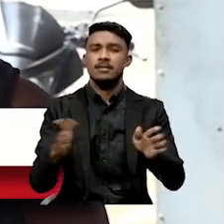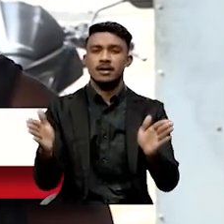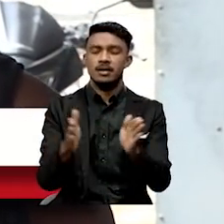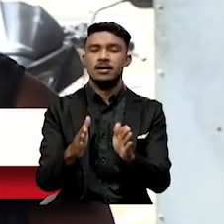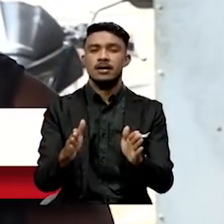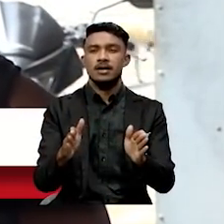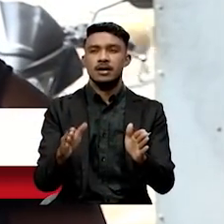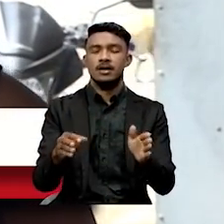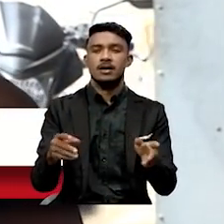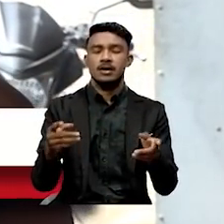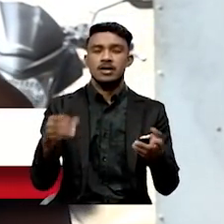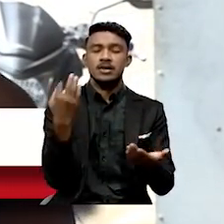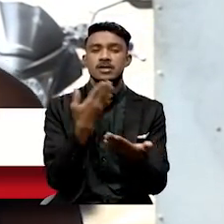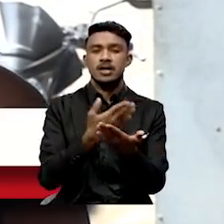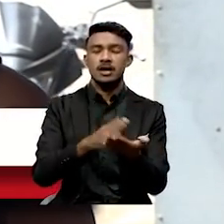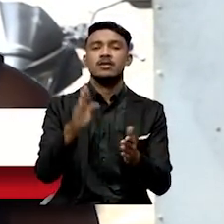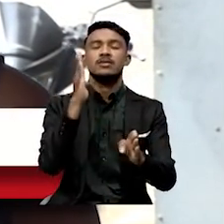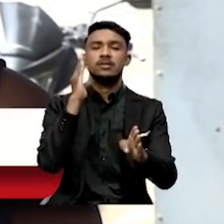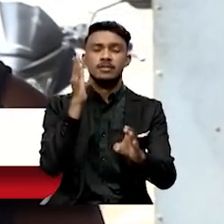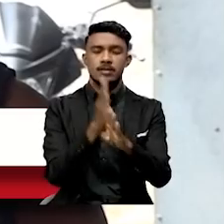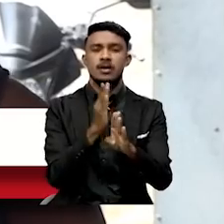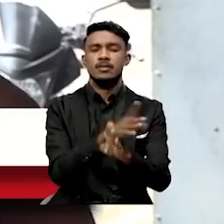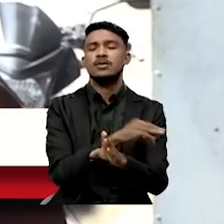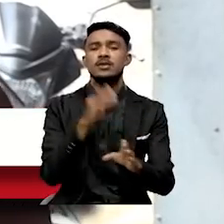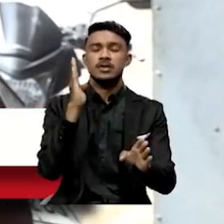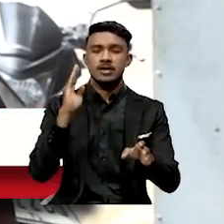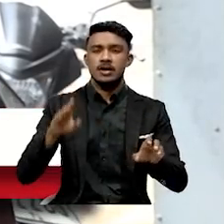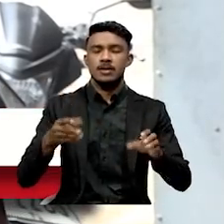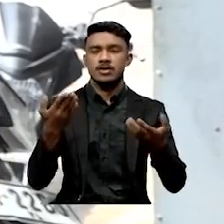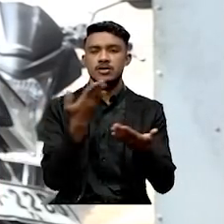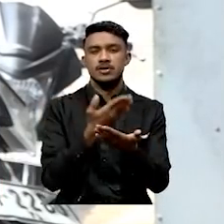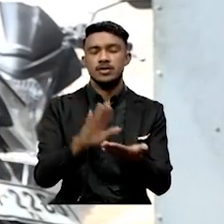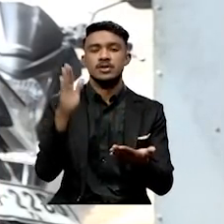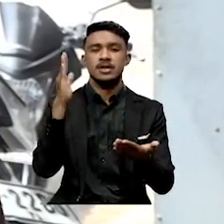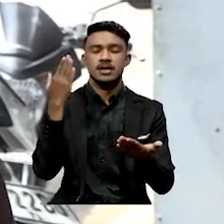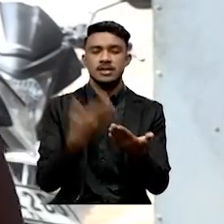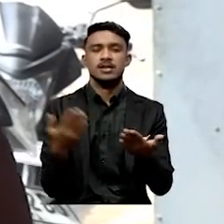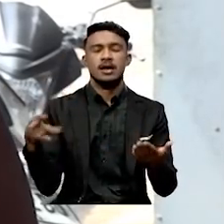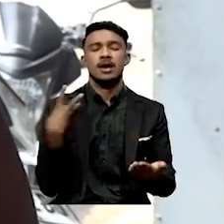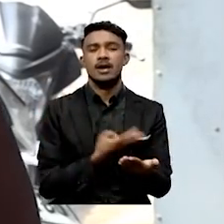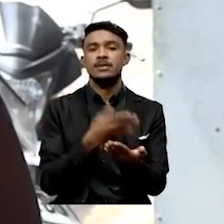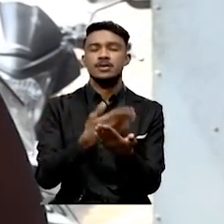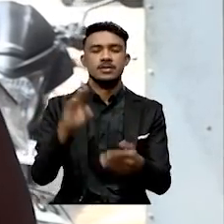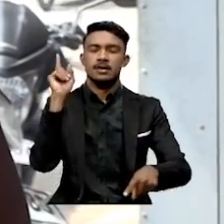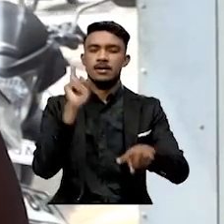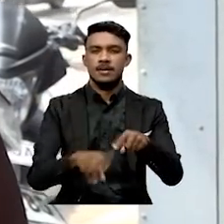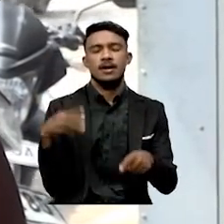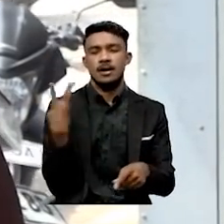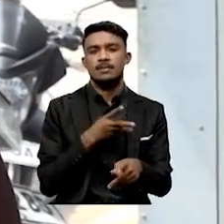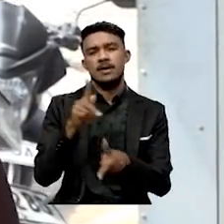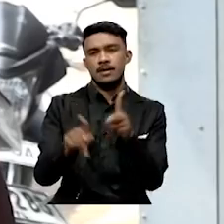escola, hur hiram selu kareta, hur hiram ami sosa sasa, ami sosa labele. Ami povo